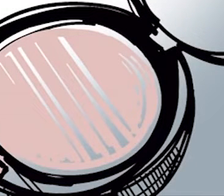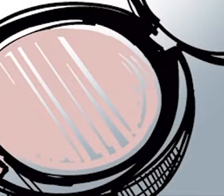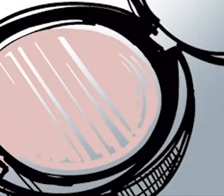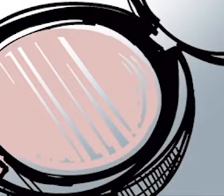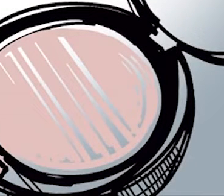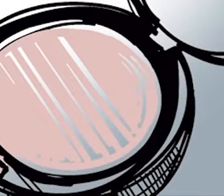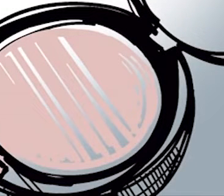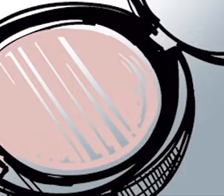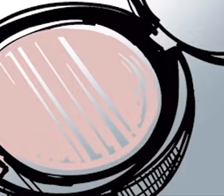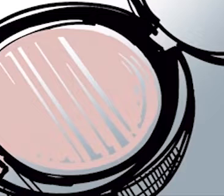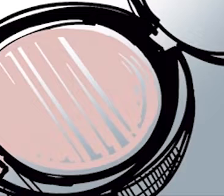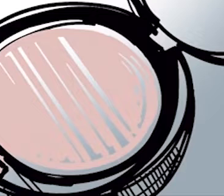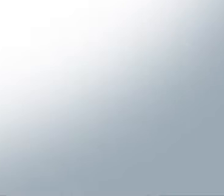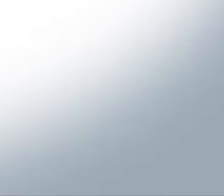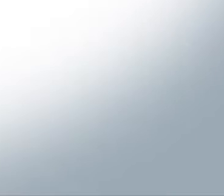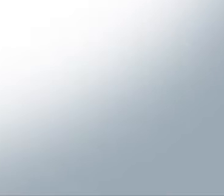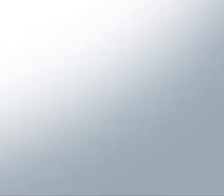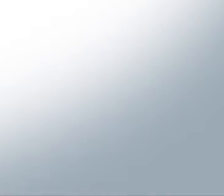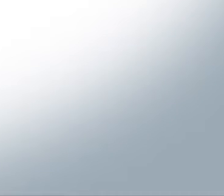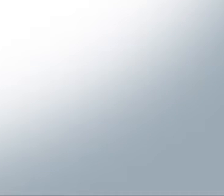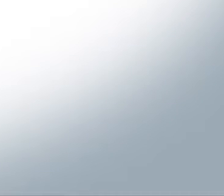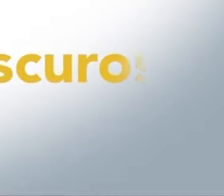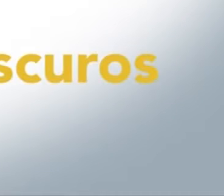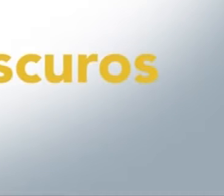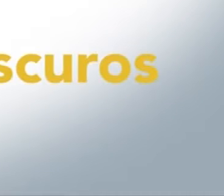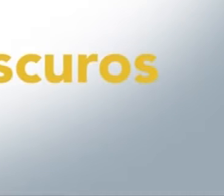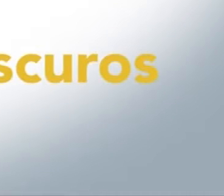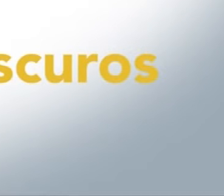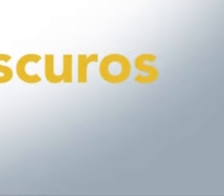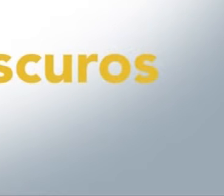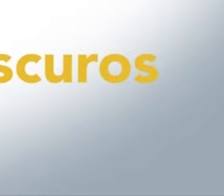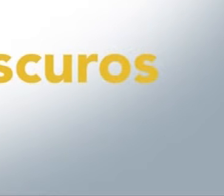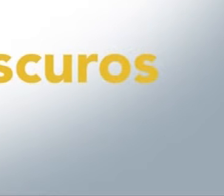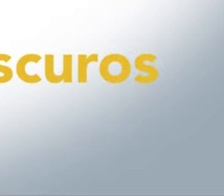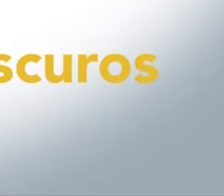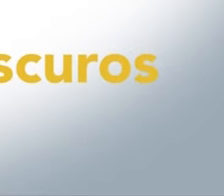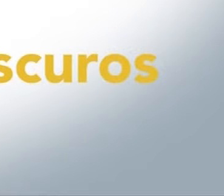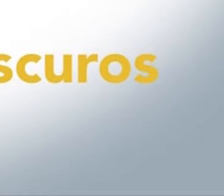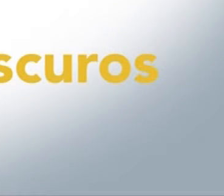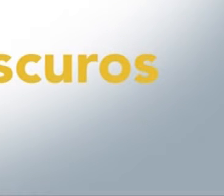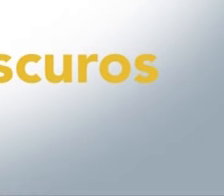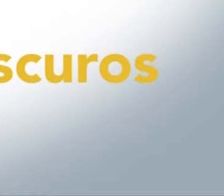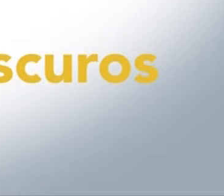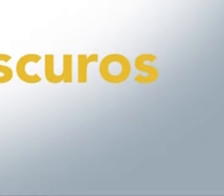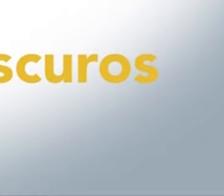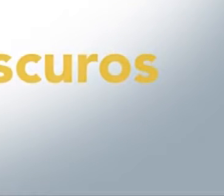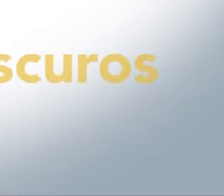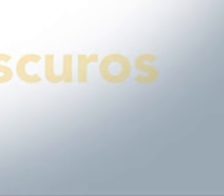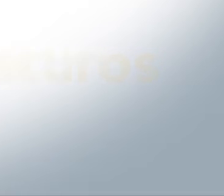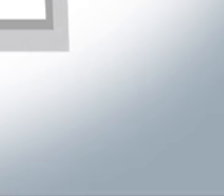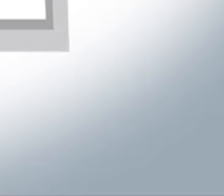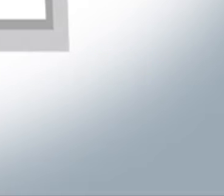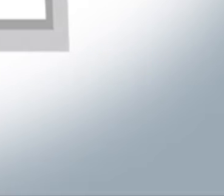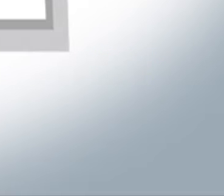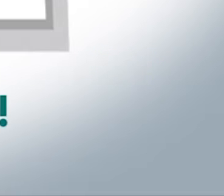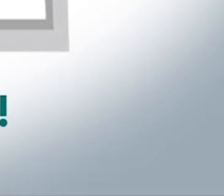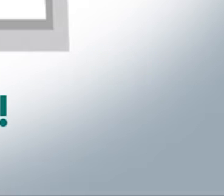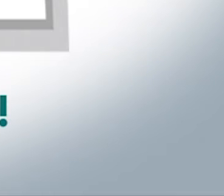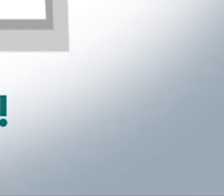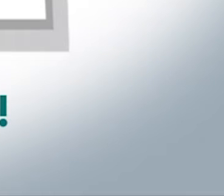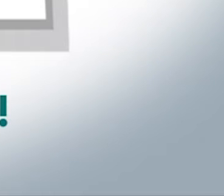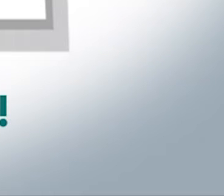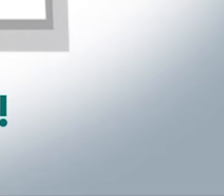podem provocar alergia. Não esqueça os óculos escuros em ambientes com muita claridade. Procure